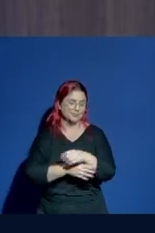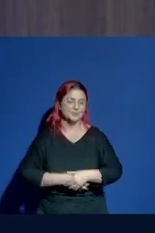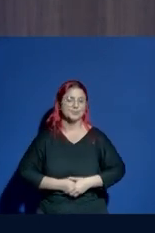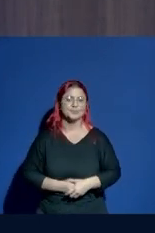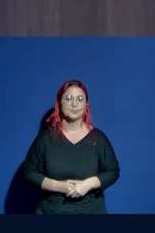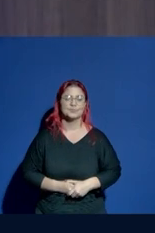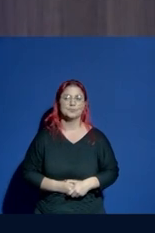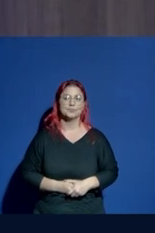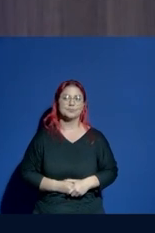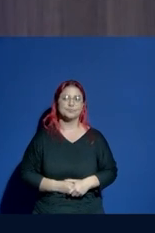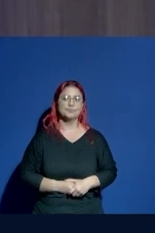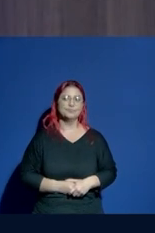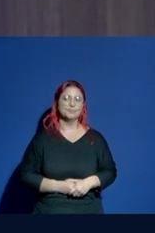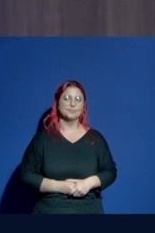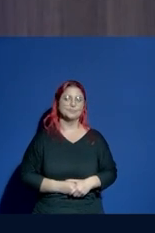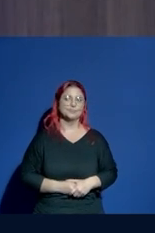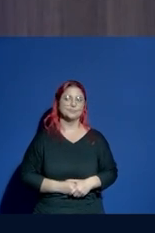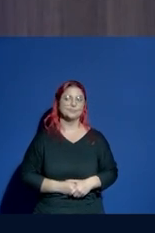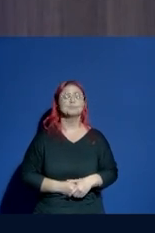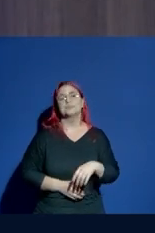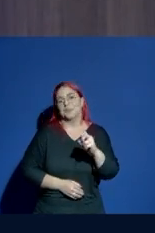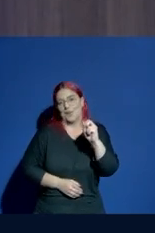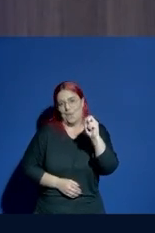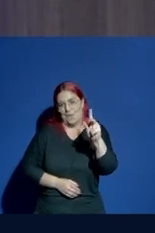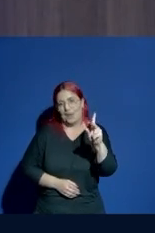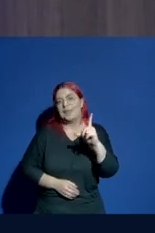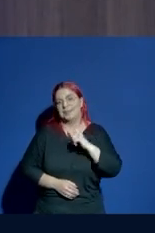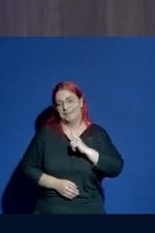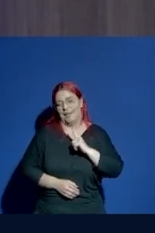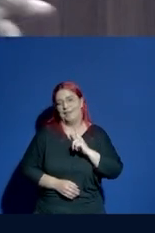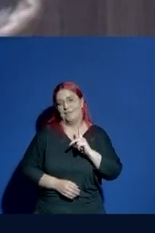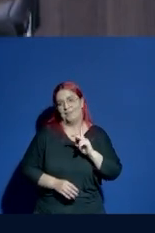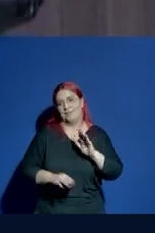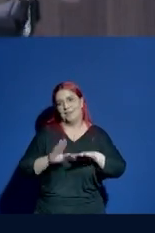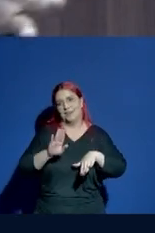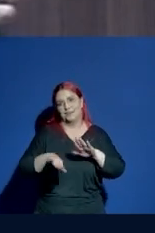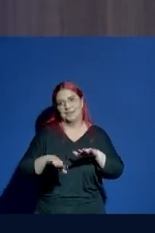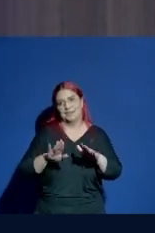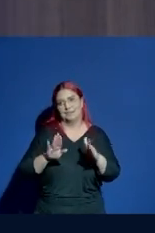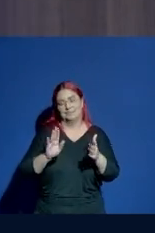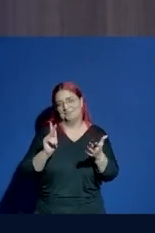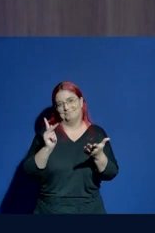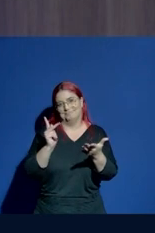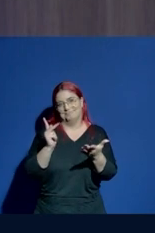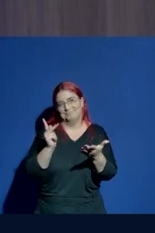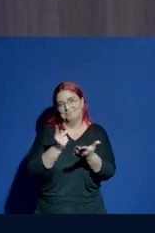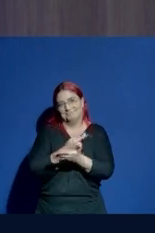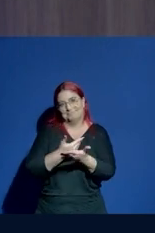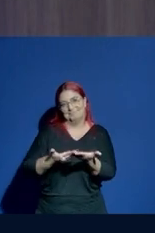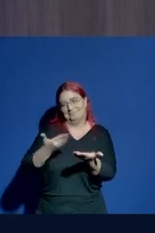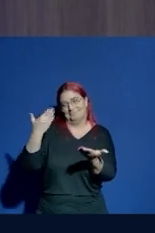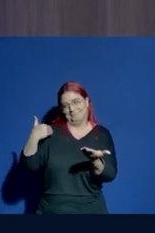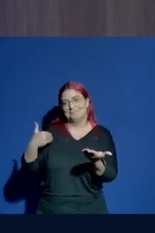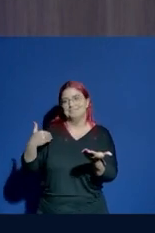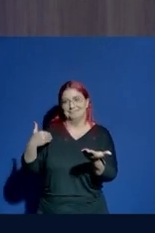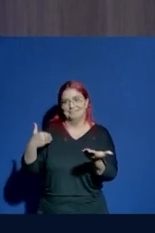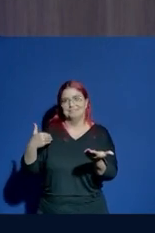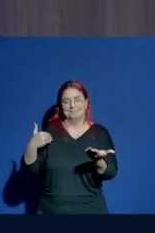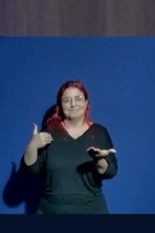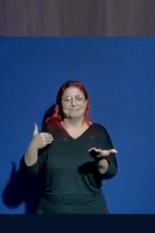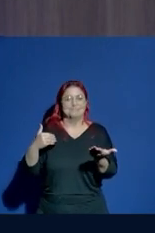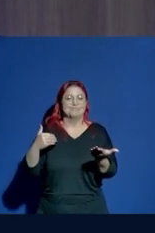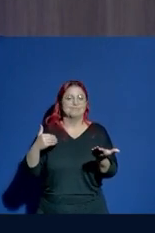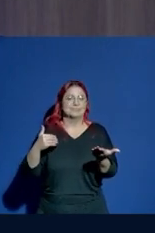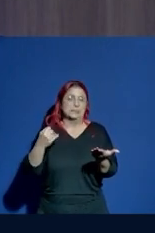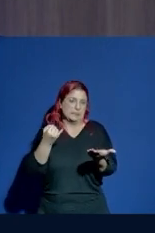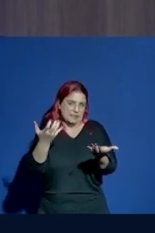É mesmo considerando incidente que pode ser facilmente se quiser abordar sem explicado que é uma questão